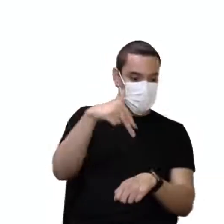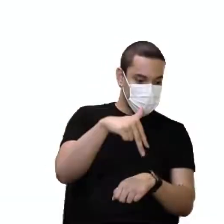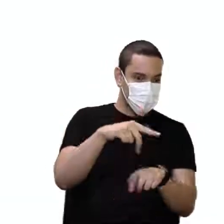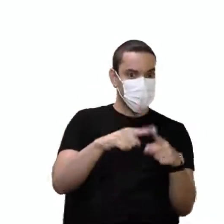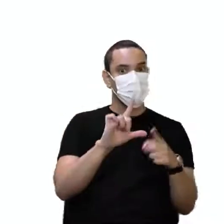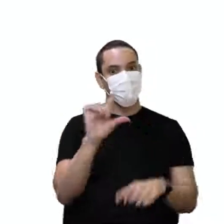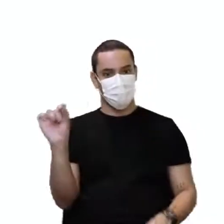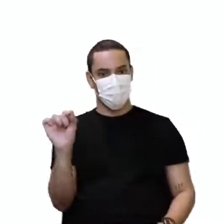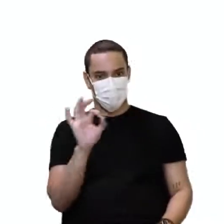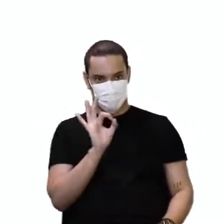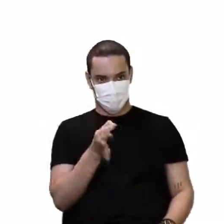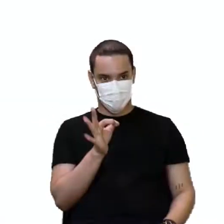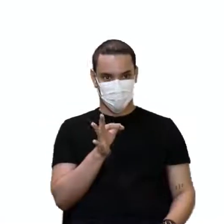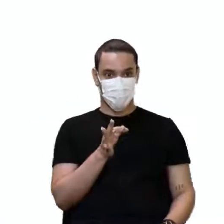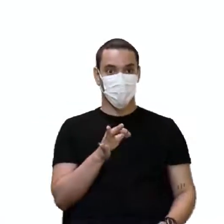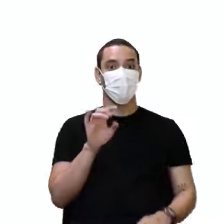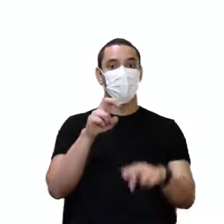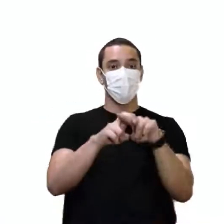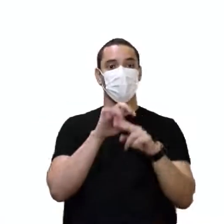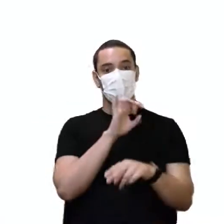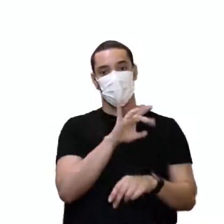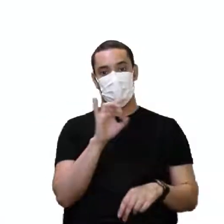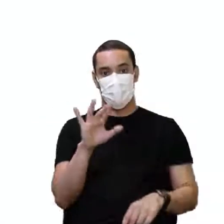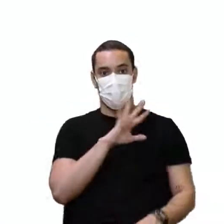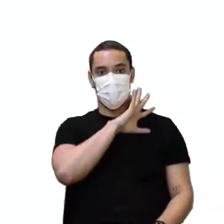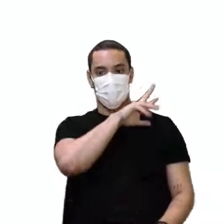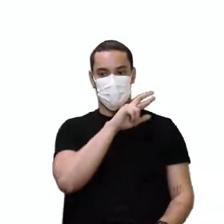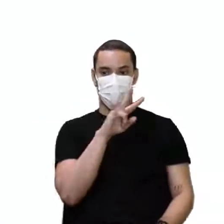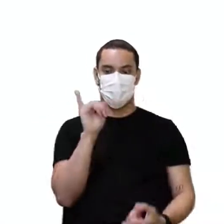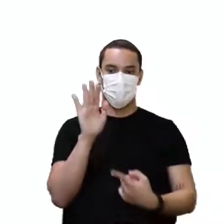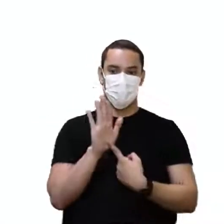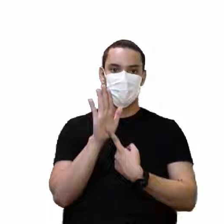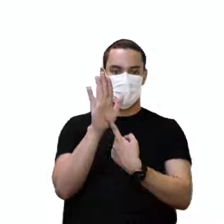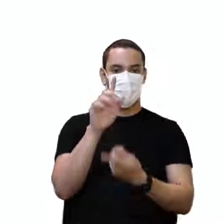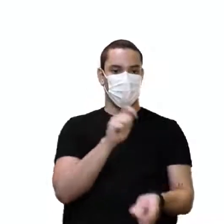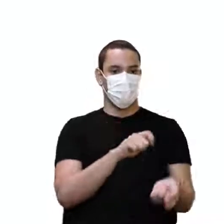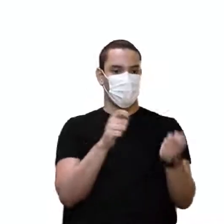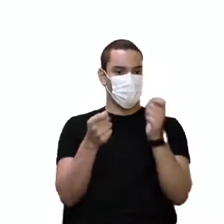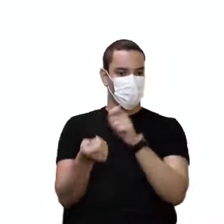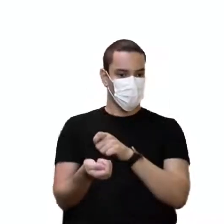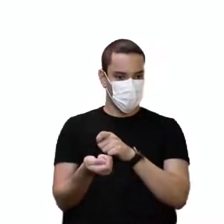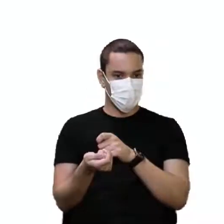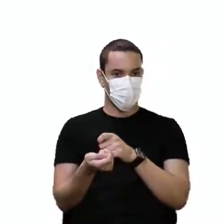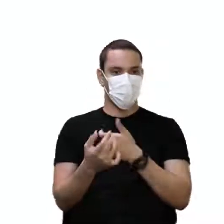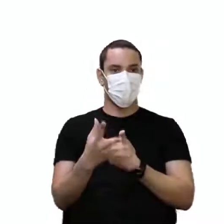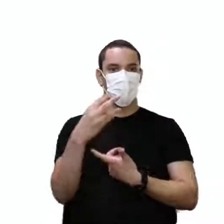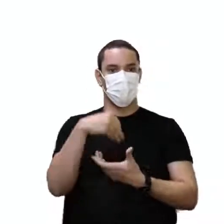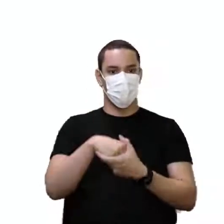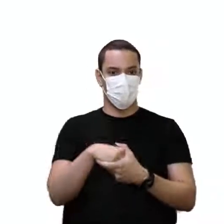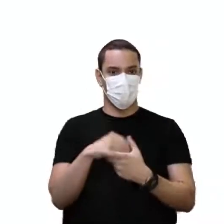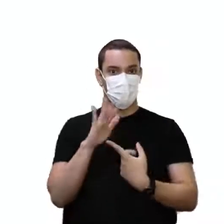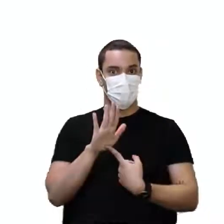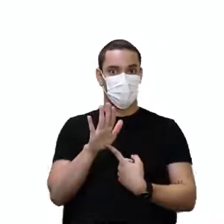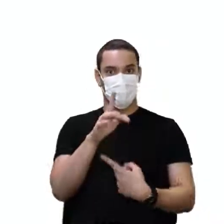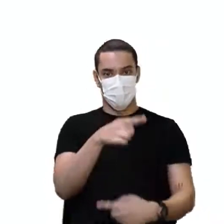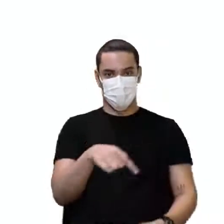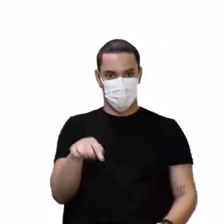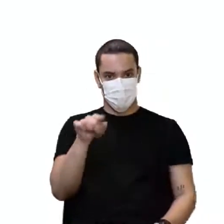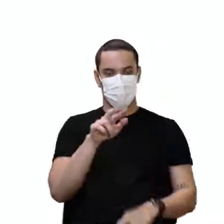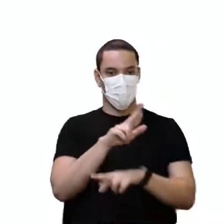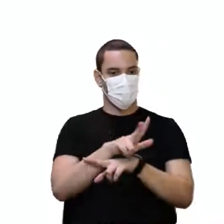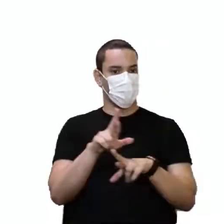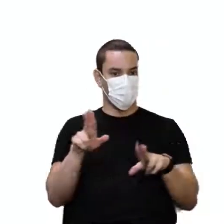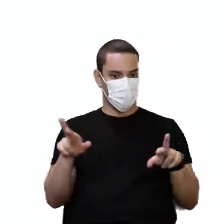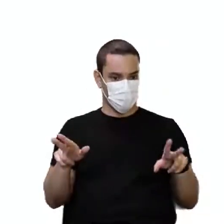que sair, tá bom? Então, cada um desses animais vai apresentar, então, uma adaptabilidade para o meio que a gente está mostrando aqui para vocês, em vários